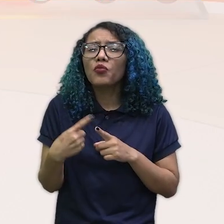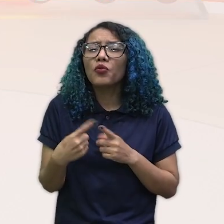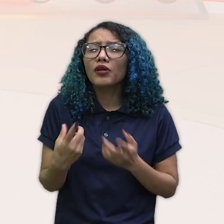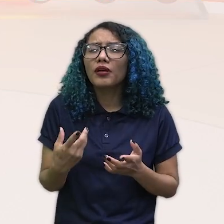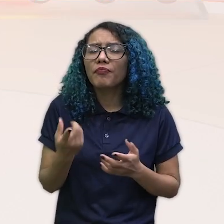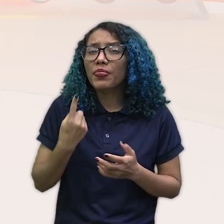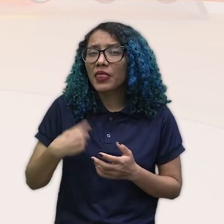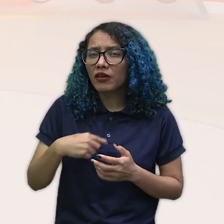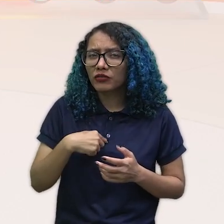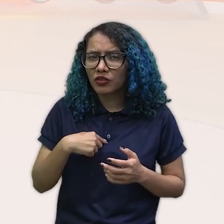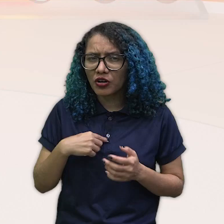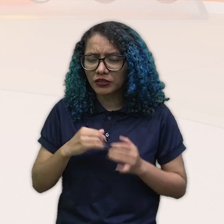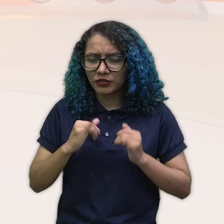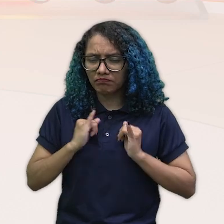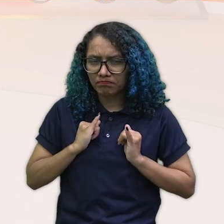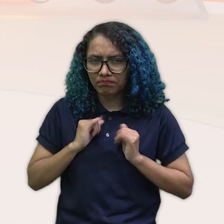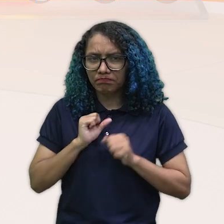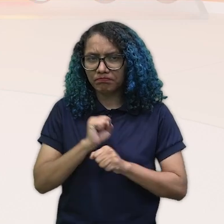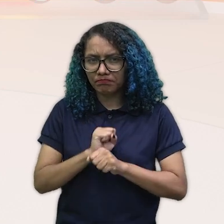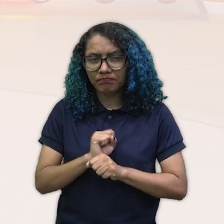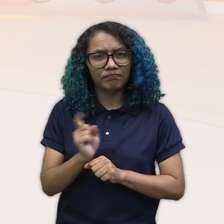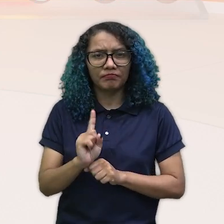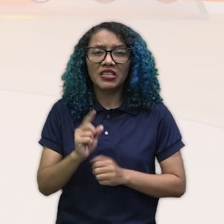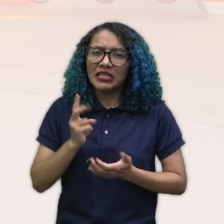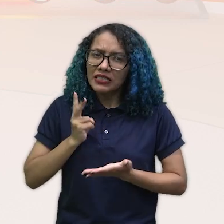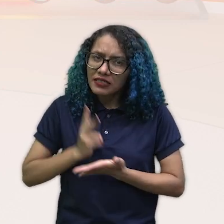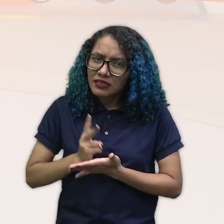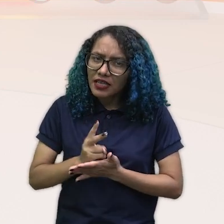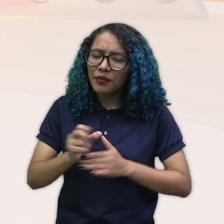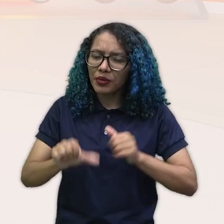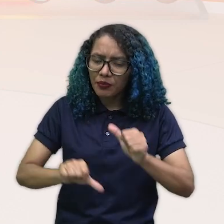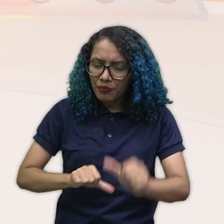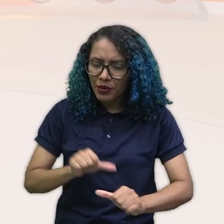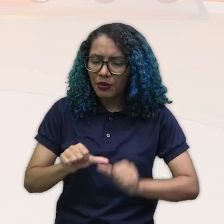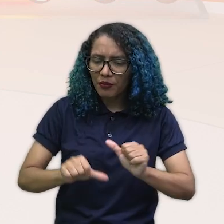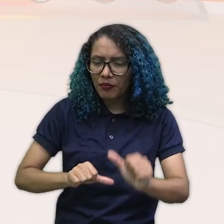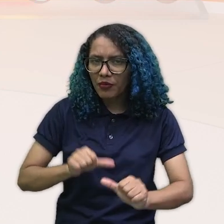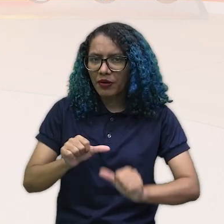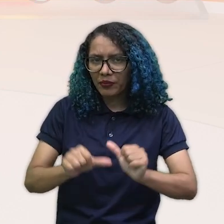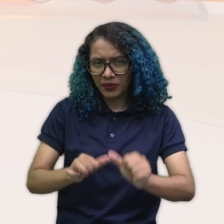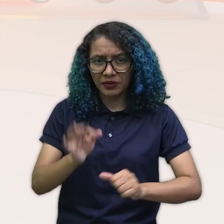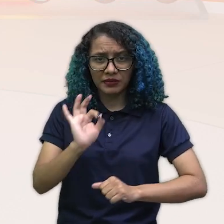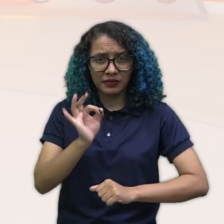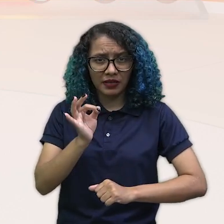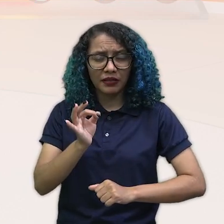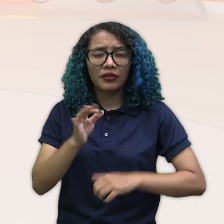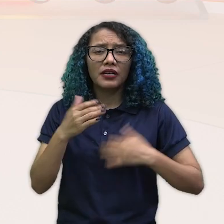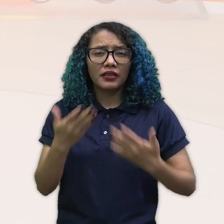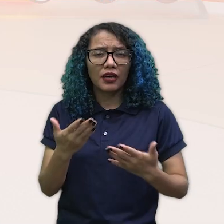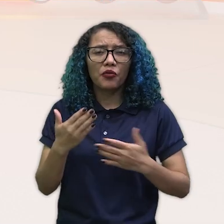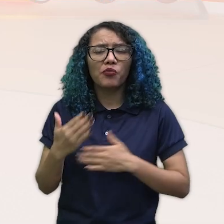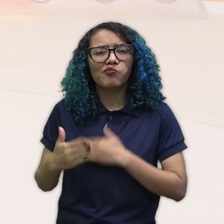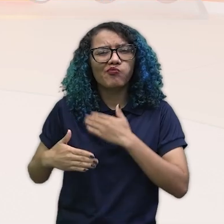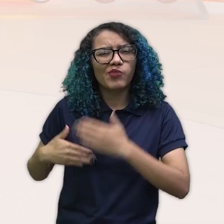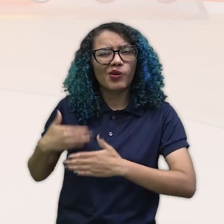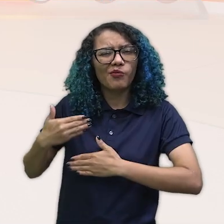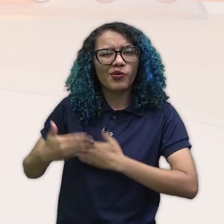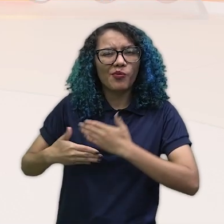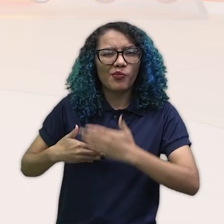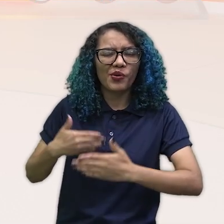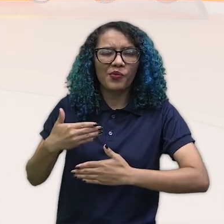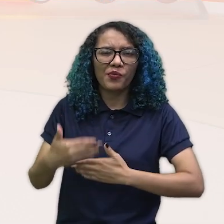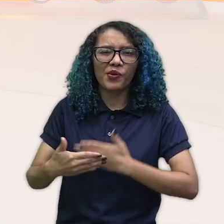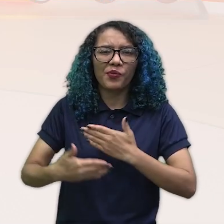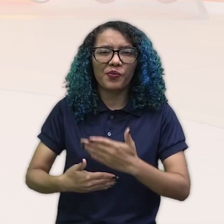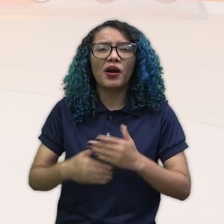ele não para, né? O ser humano ele não para, ele está em constante mudanças. Então, com o passar dos anos, os países eles